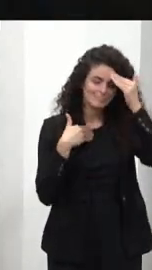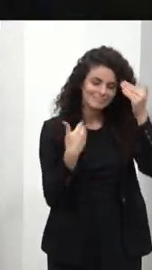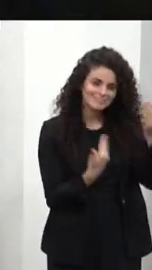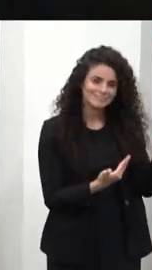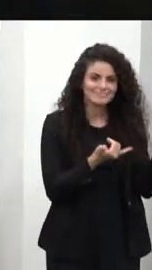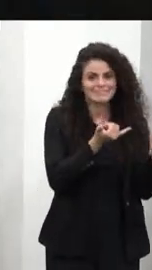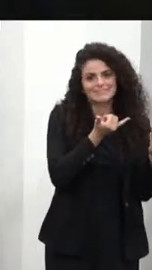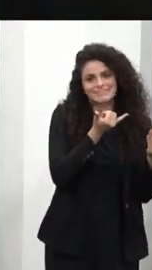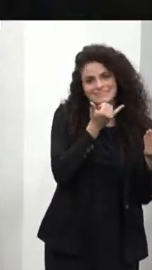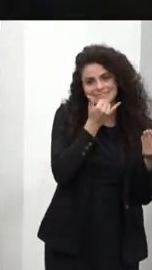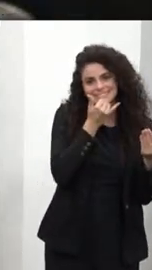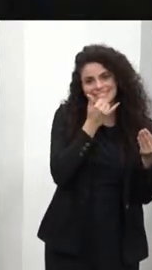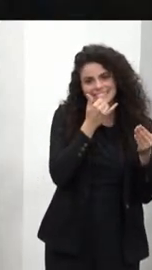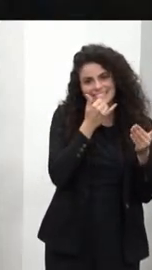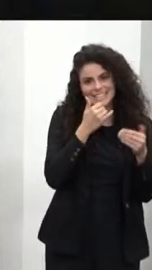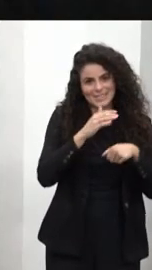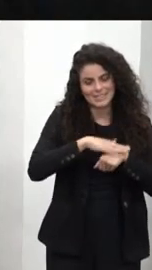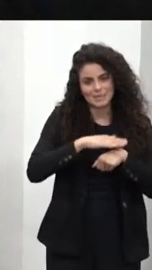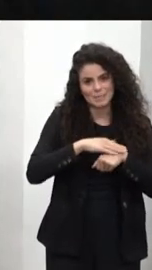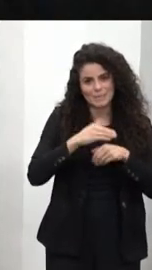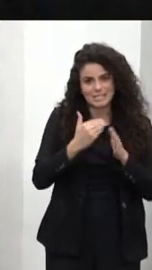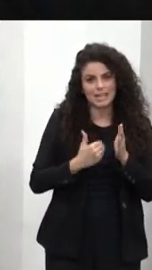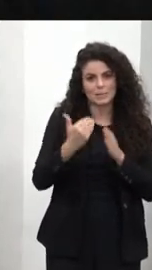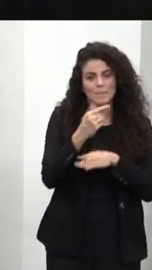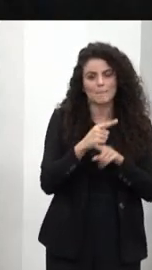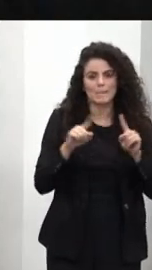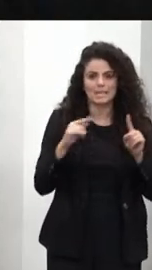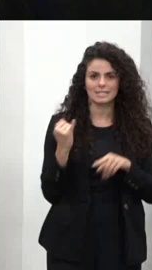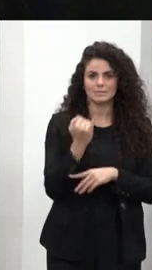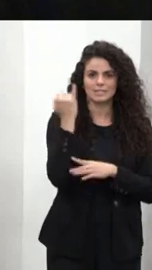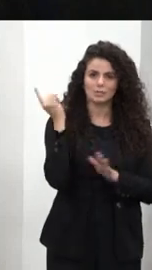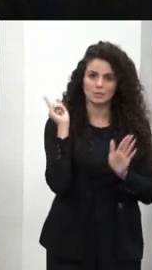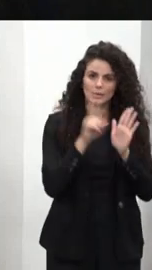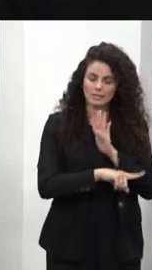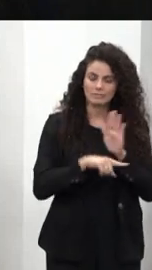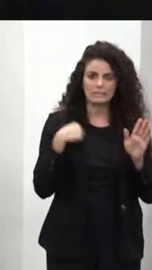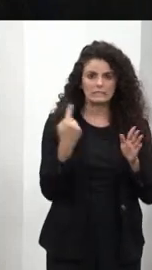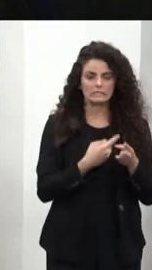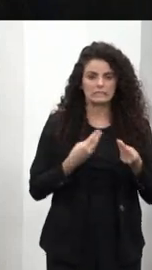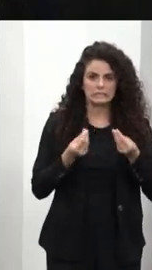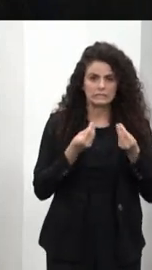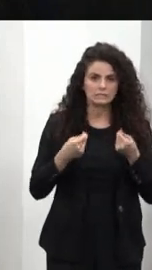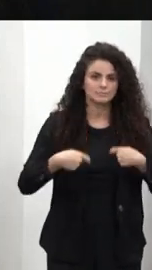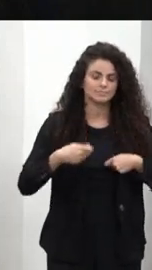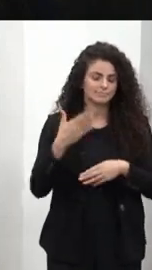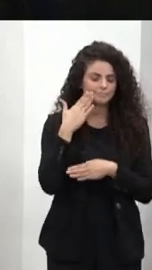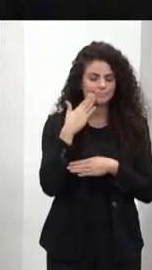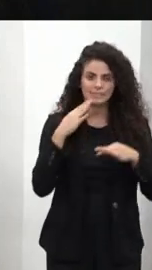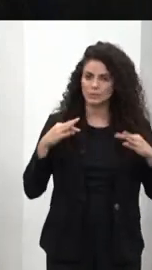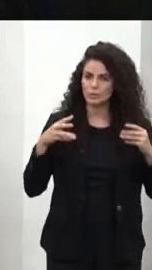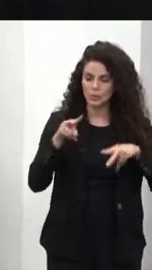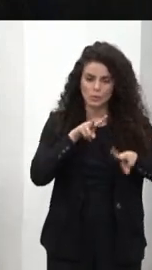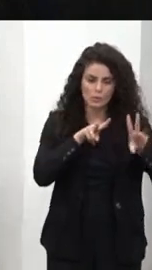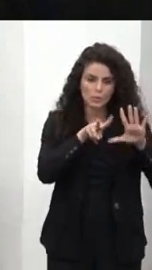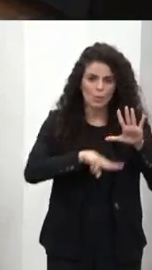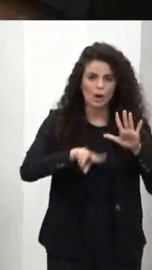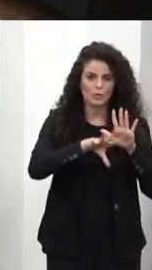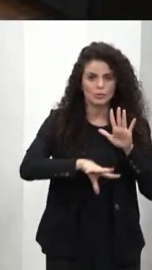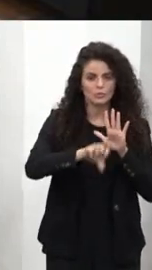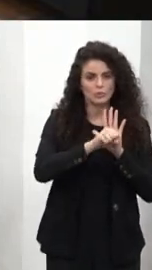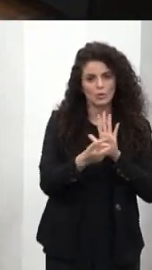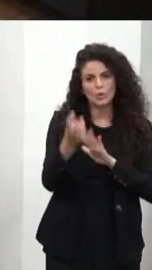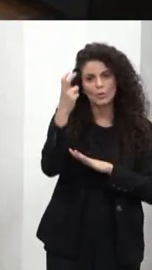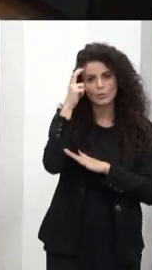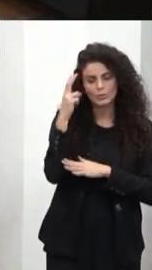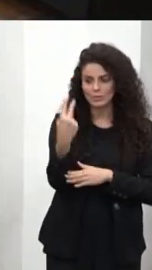desculpe eu sei que extrapolei mas é que são perguntas Chaves que a gente tá Muito angustiado para saber todo setor audiovisual aí cultural que